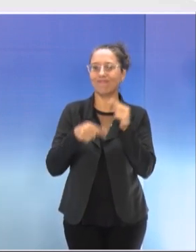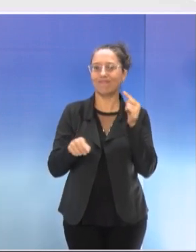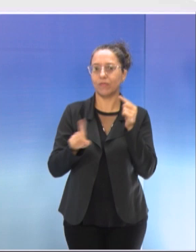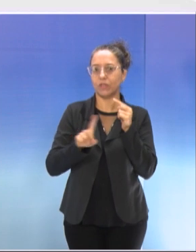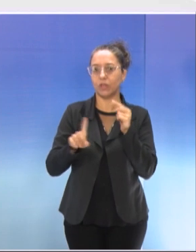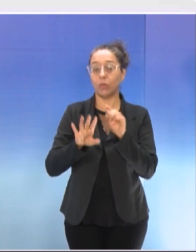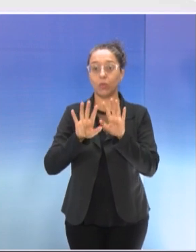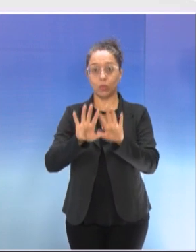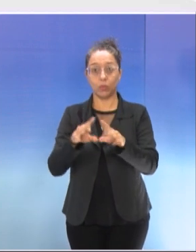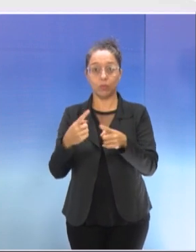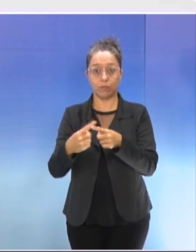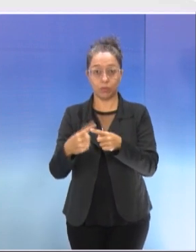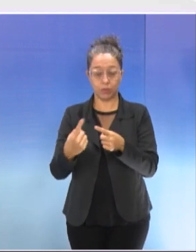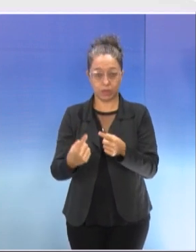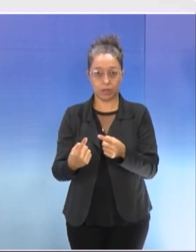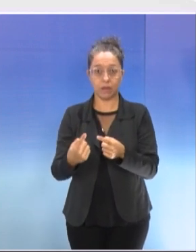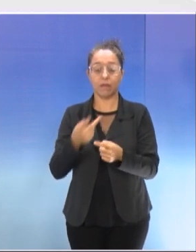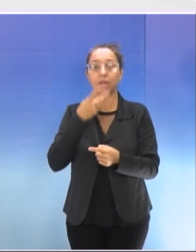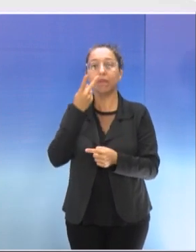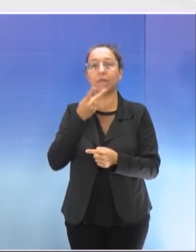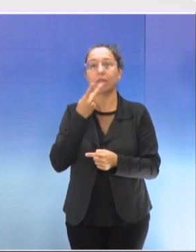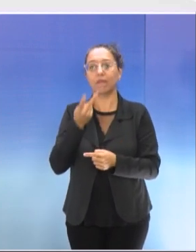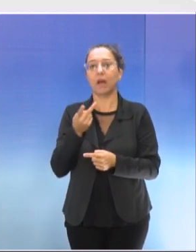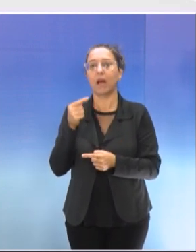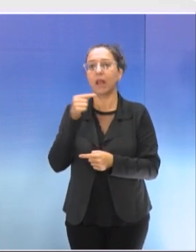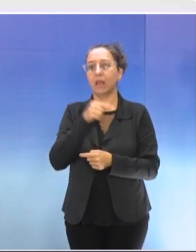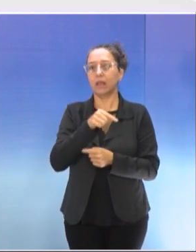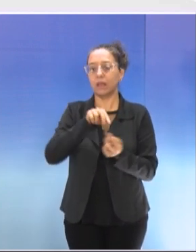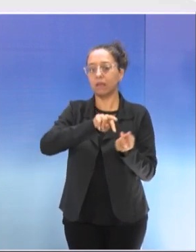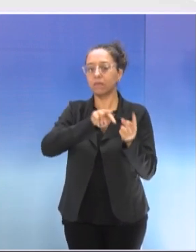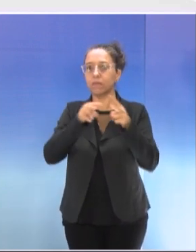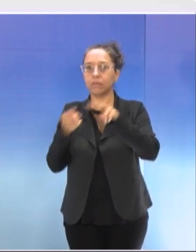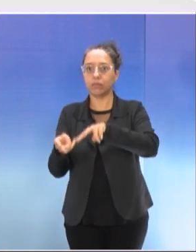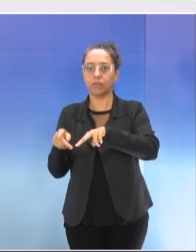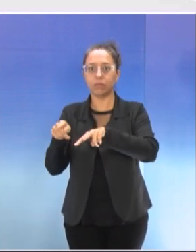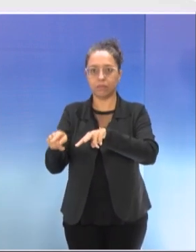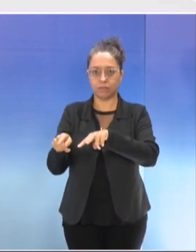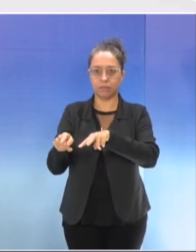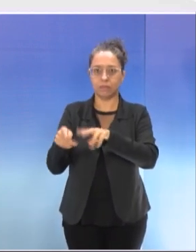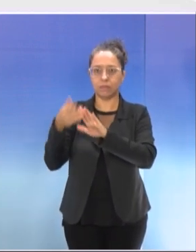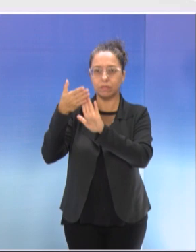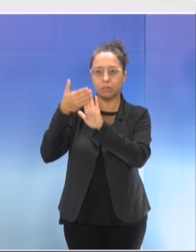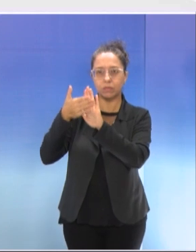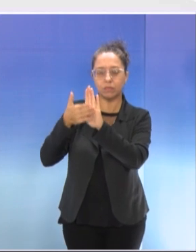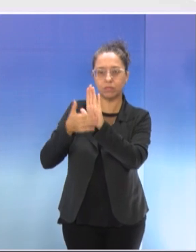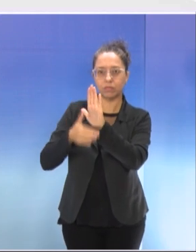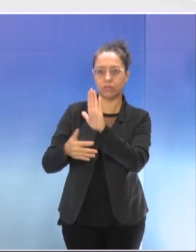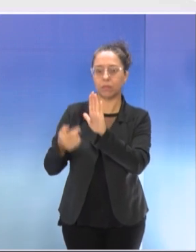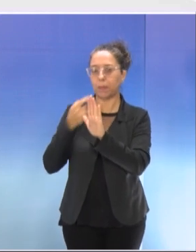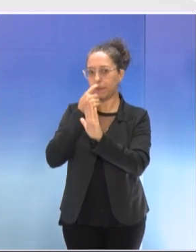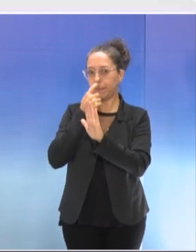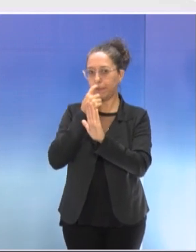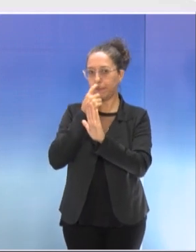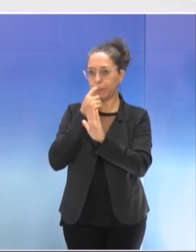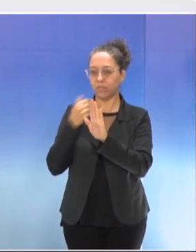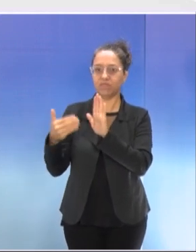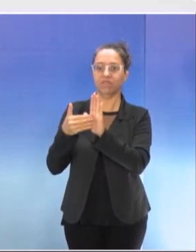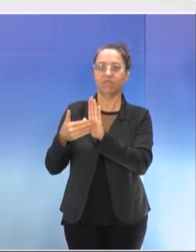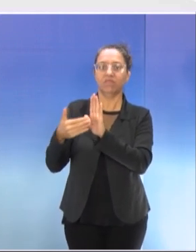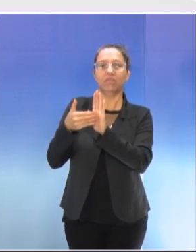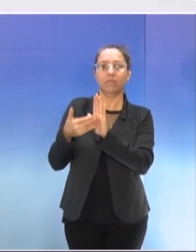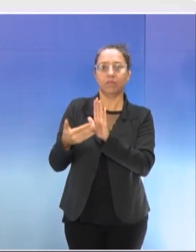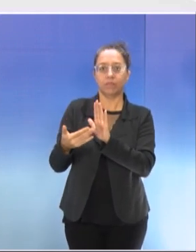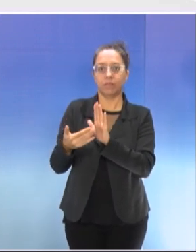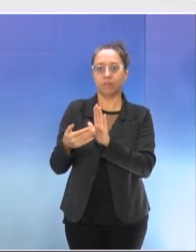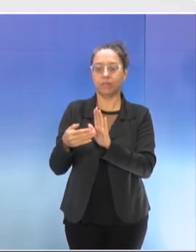quê? Porque ele está dizendo que é a passagem do soluto através de uma membrana semipermeável. Também é errada,